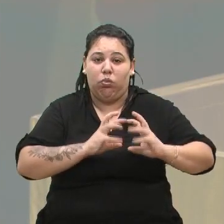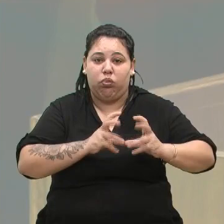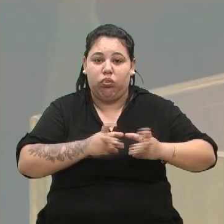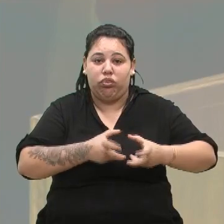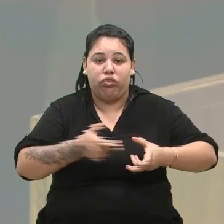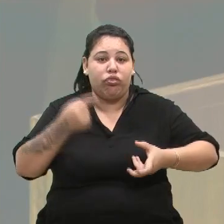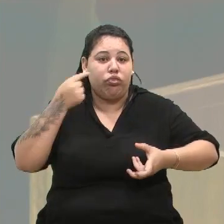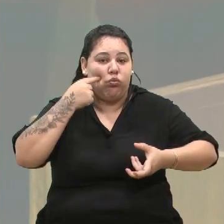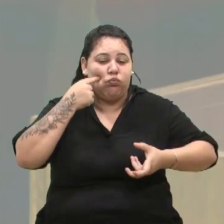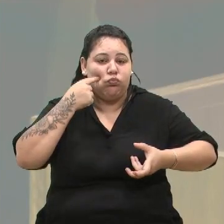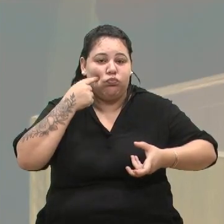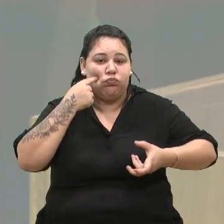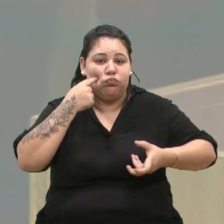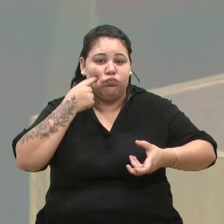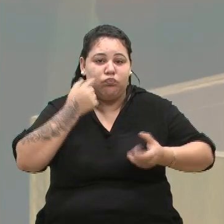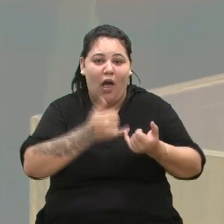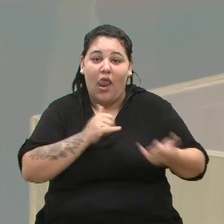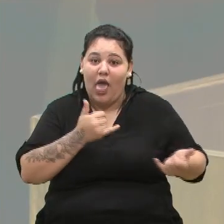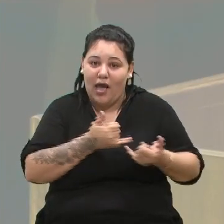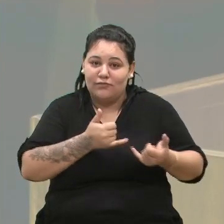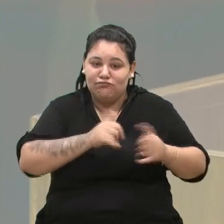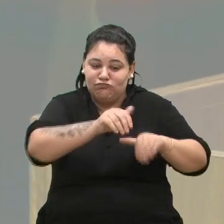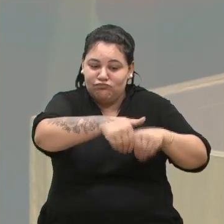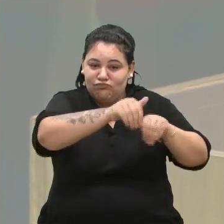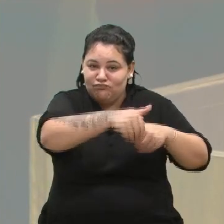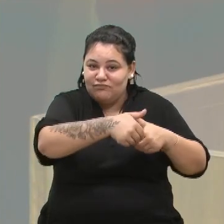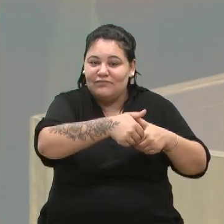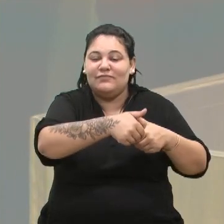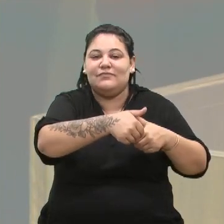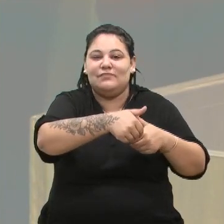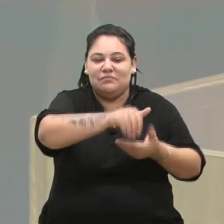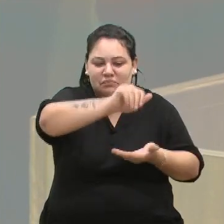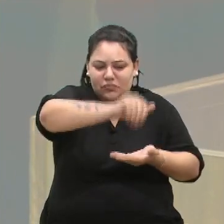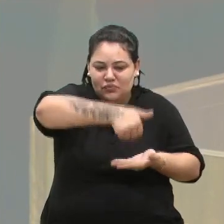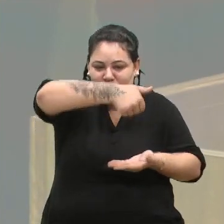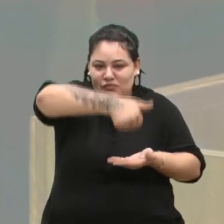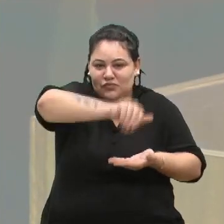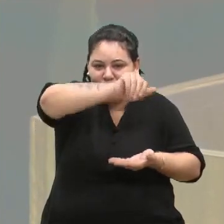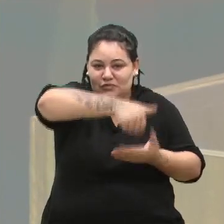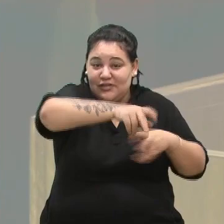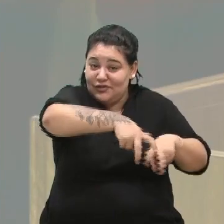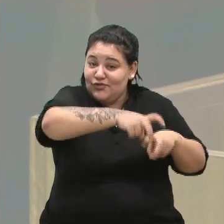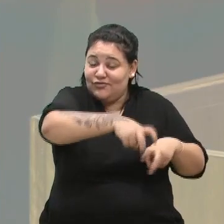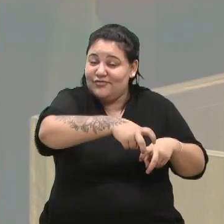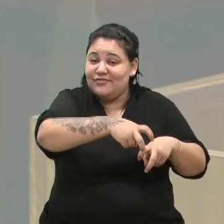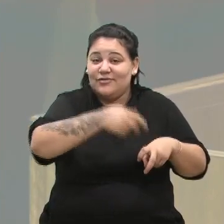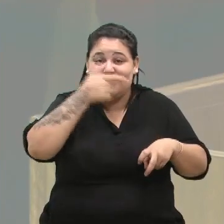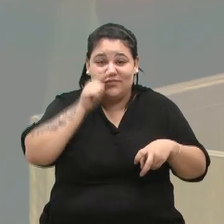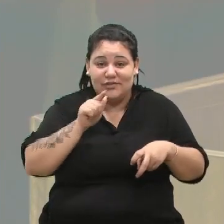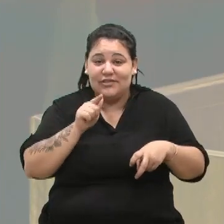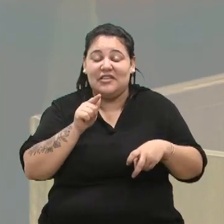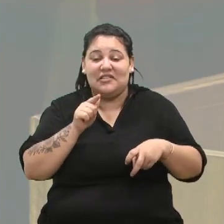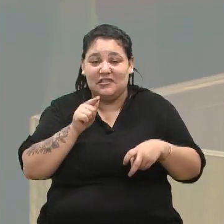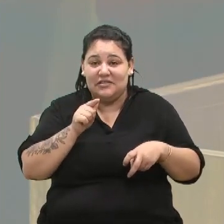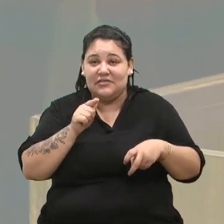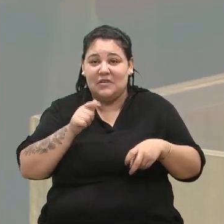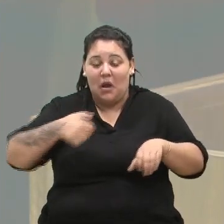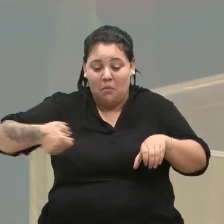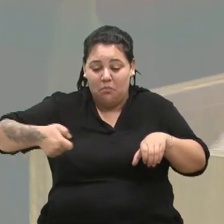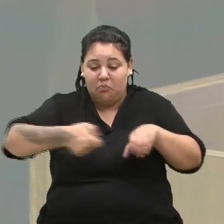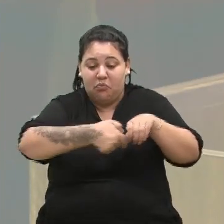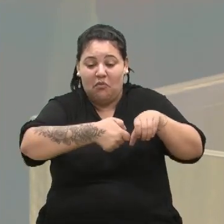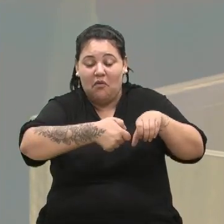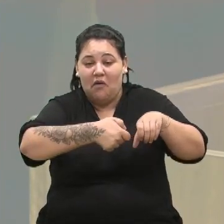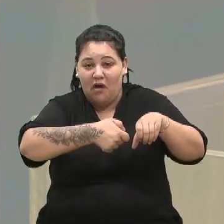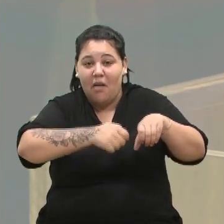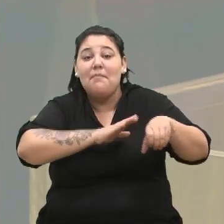Veja só quanto vai ganhar o nosso agricultor, aonde vai poder carregar os seus tratores elétricos à noite